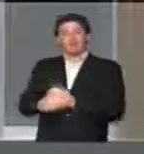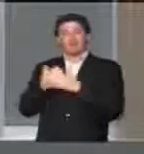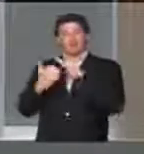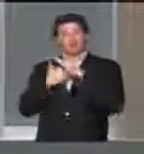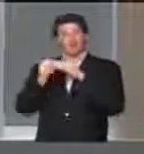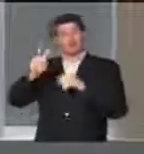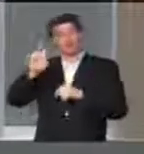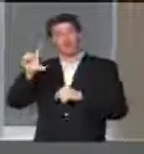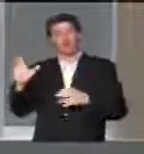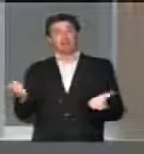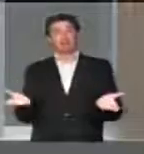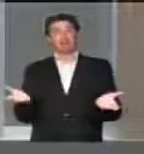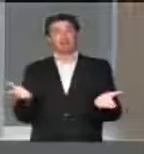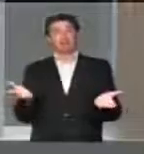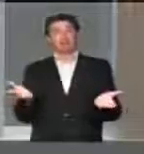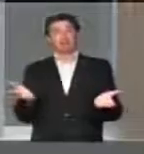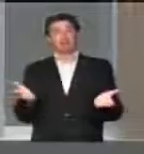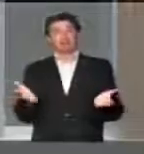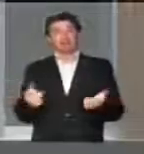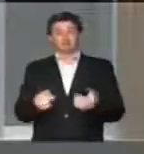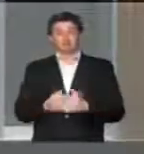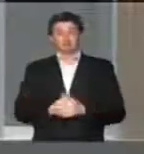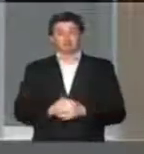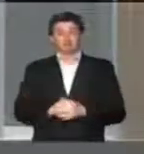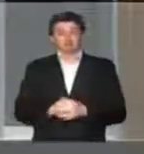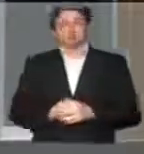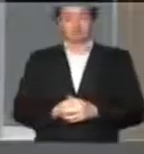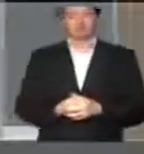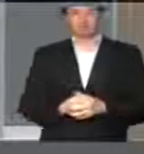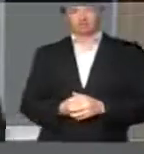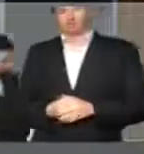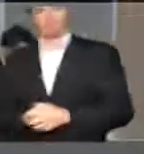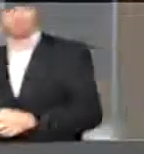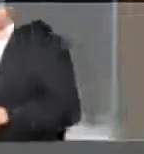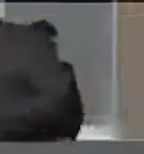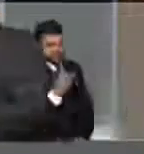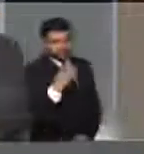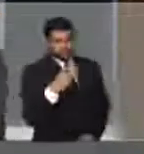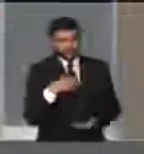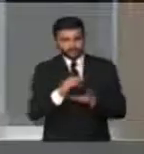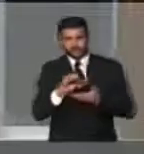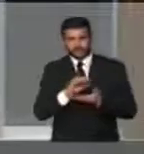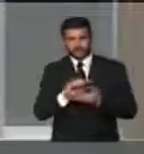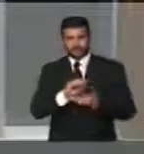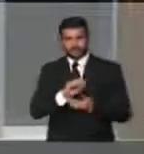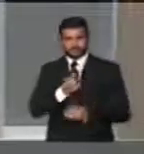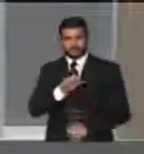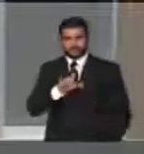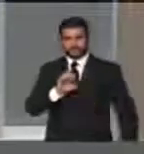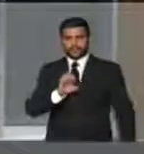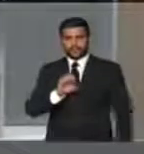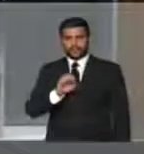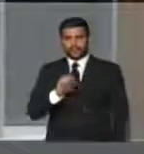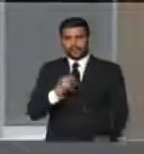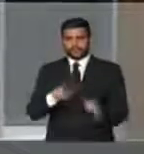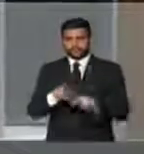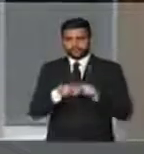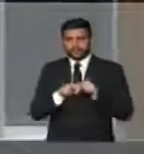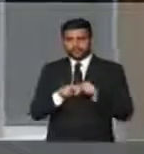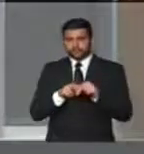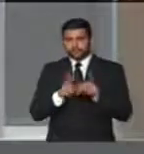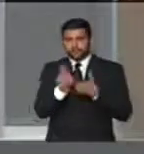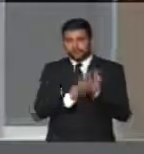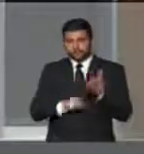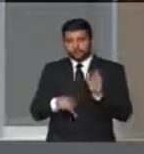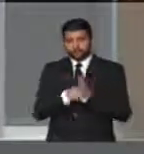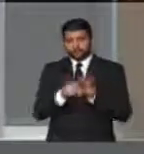Companhia Vale? Dos 53, 33 foram financiados pela Vale, inclusive o relator